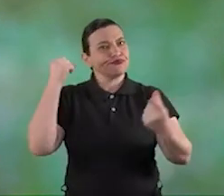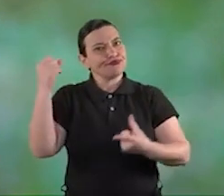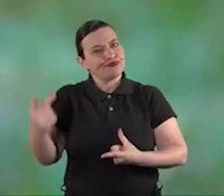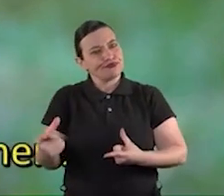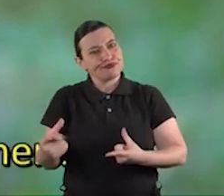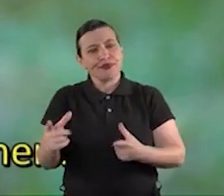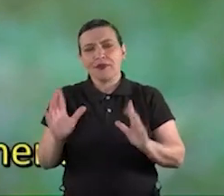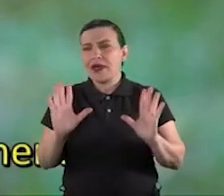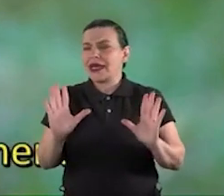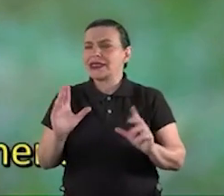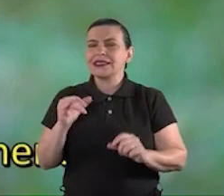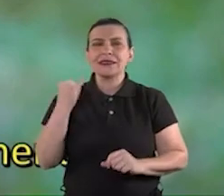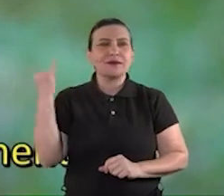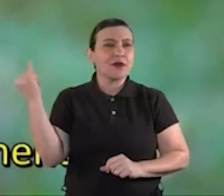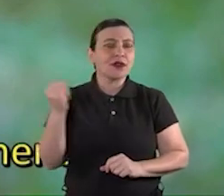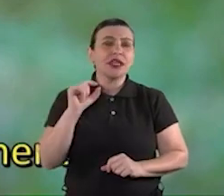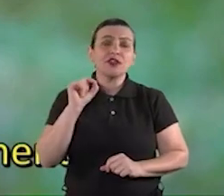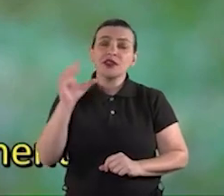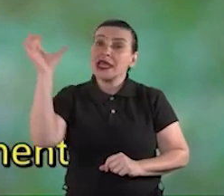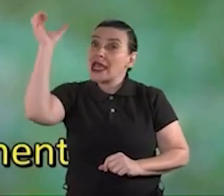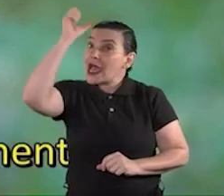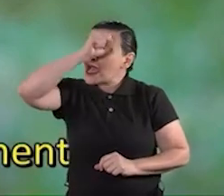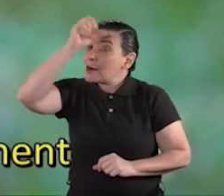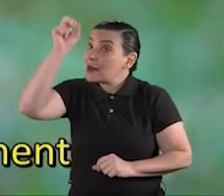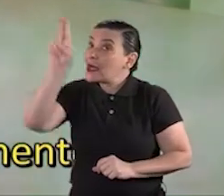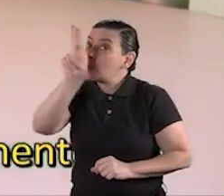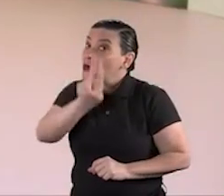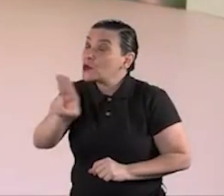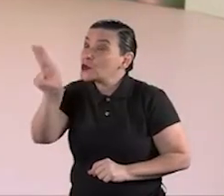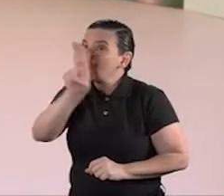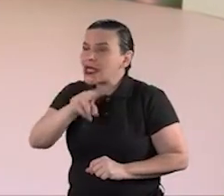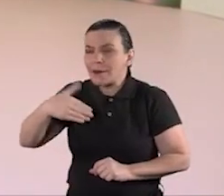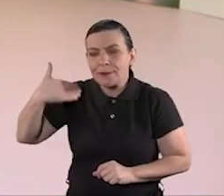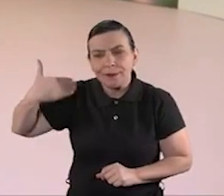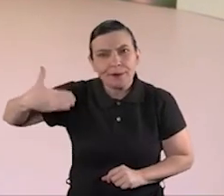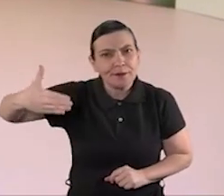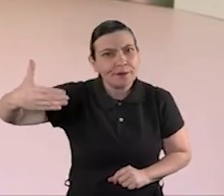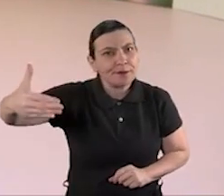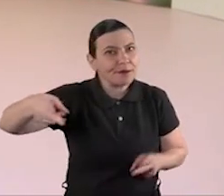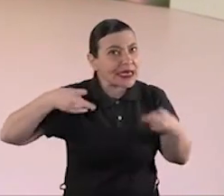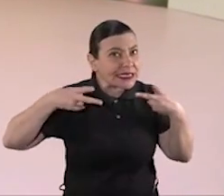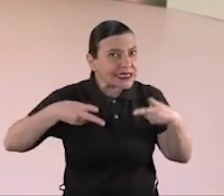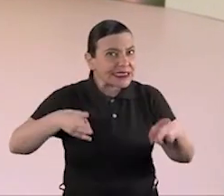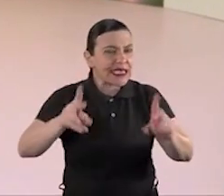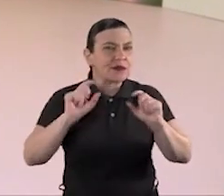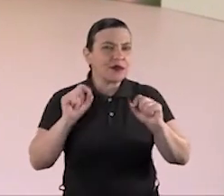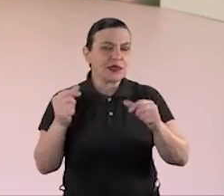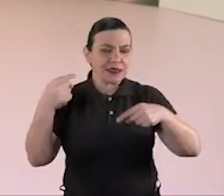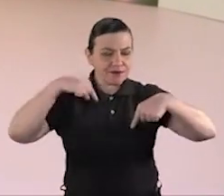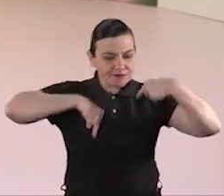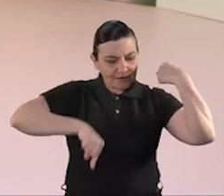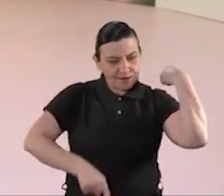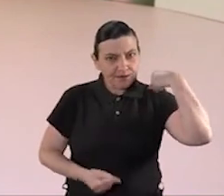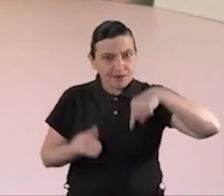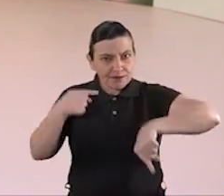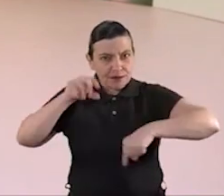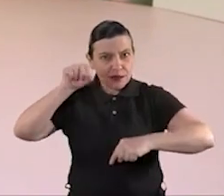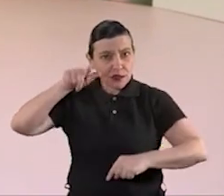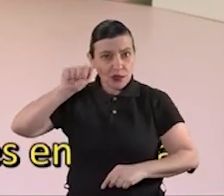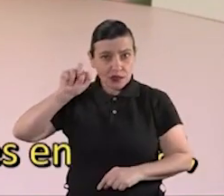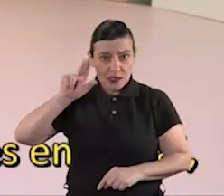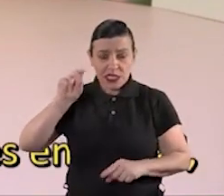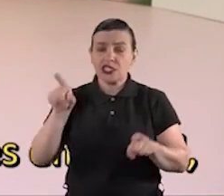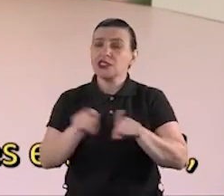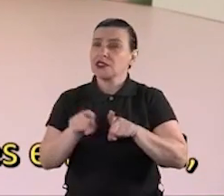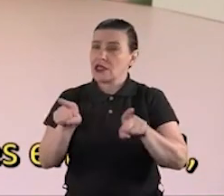vantagens são sempre obtidas quando aprendermos a usá-los consistentemente a sinergia metabólica exibida pelo lugar